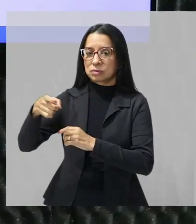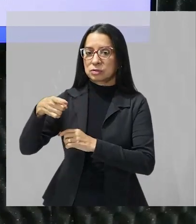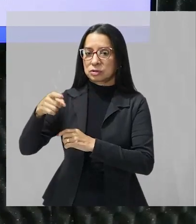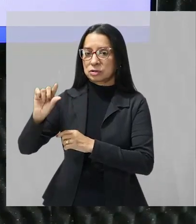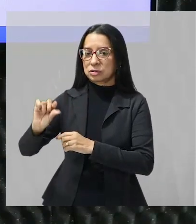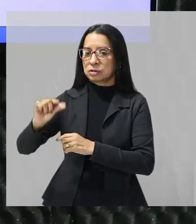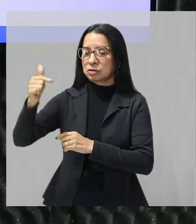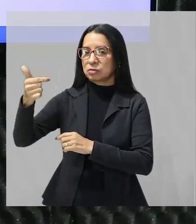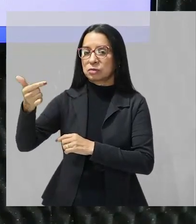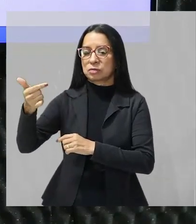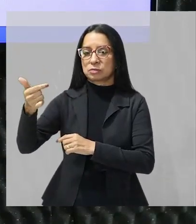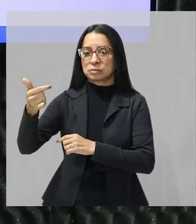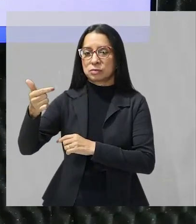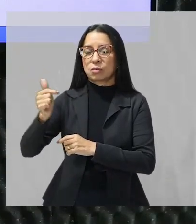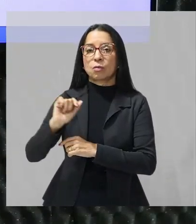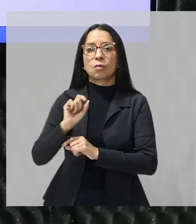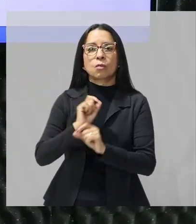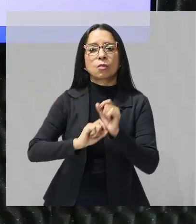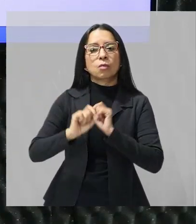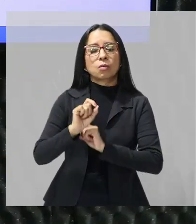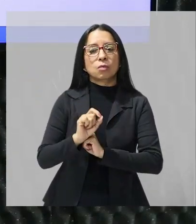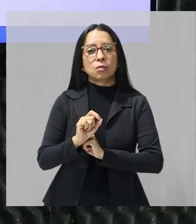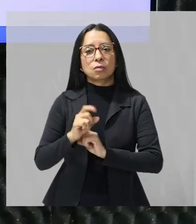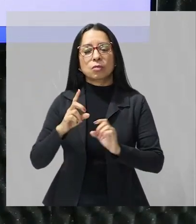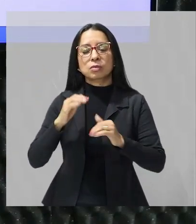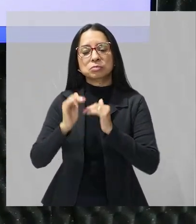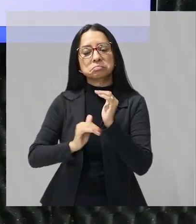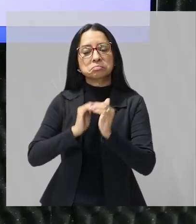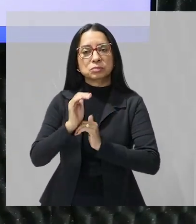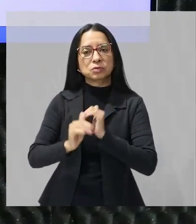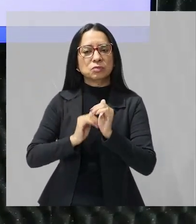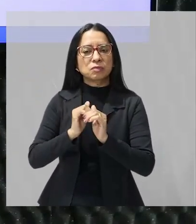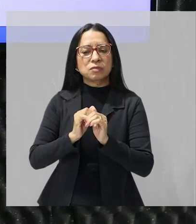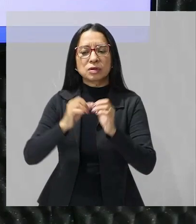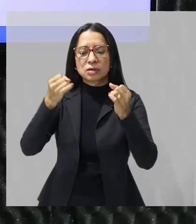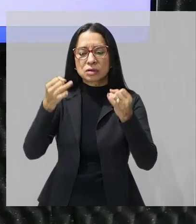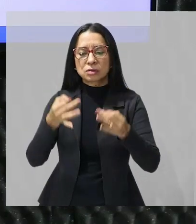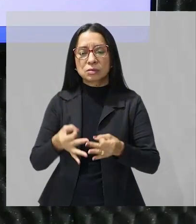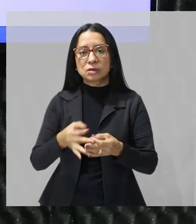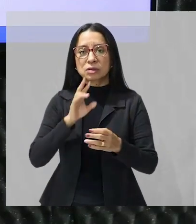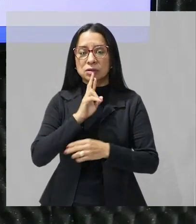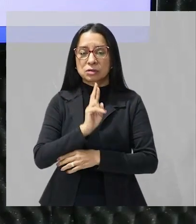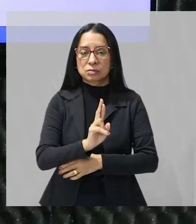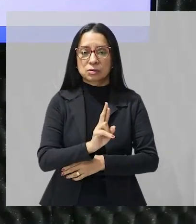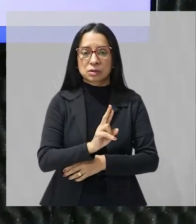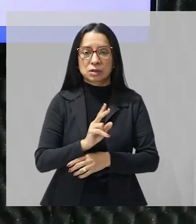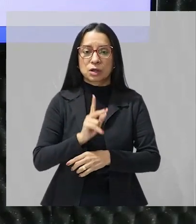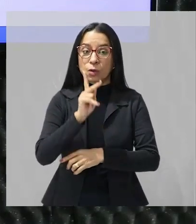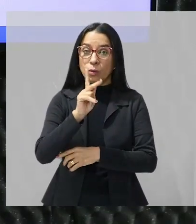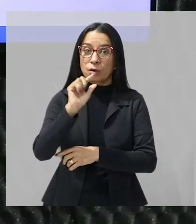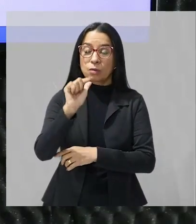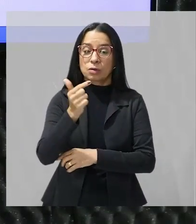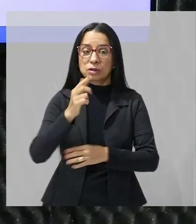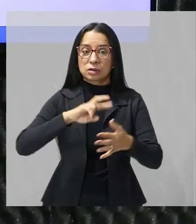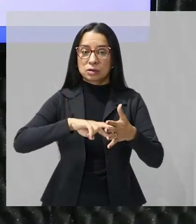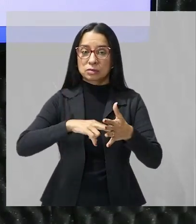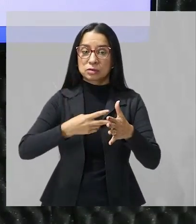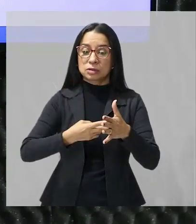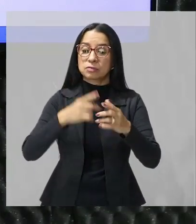quadrado menos x ao quadrado. Renata, como é que tu vai desenvolver isso? Gente, isso aqui, esse k ao quadrado, ele